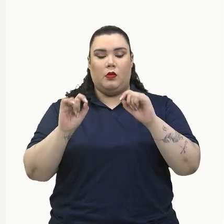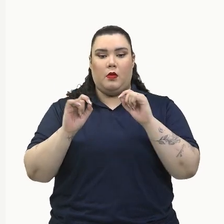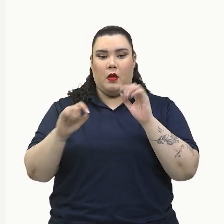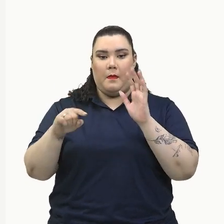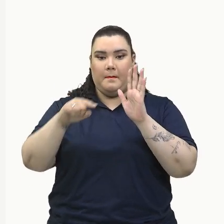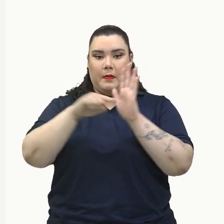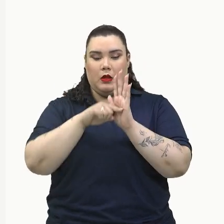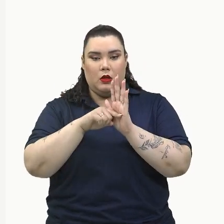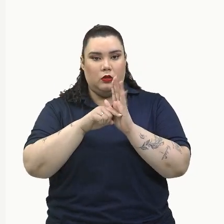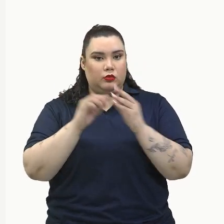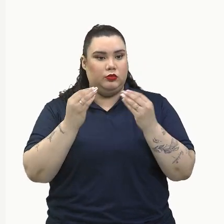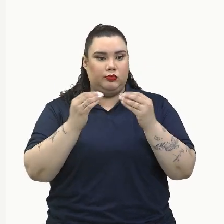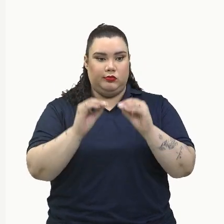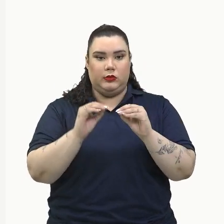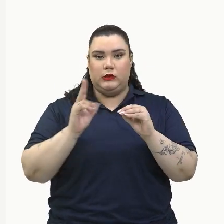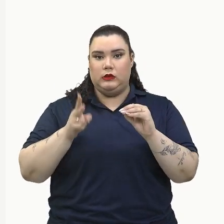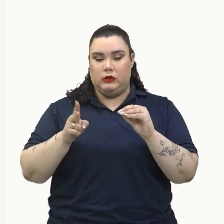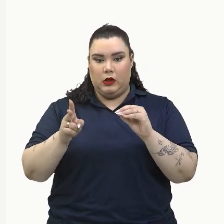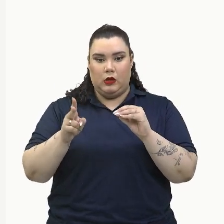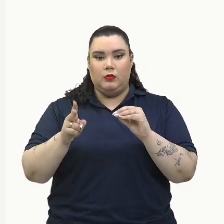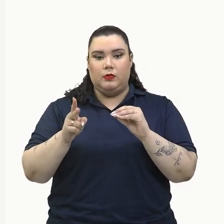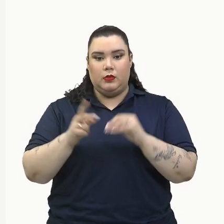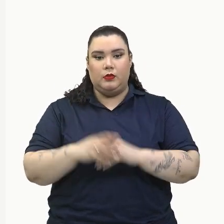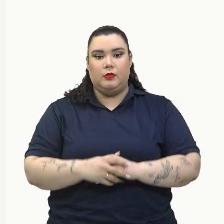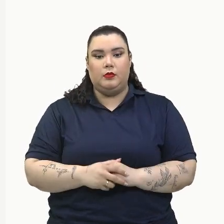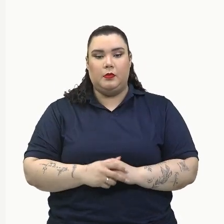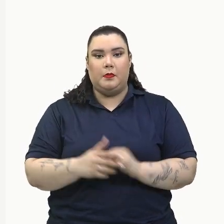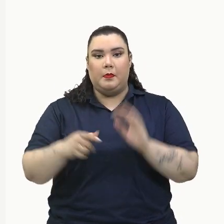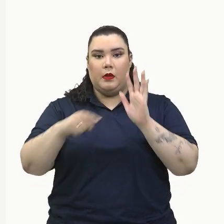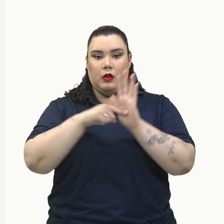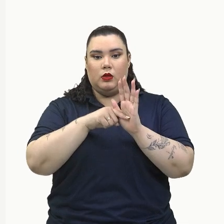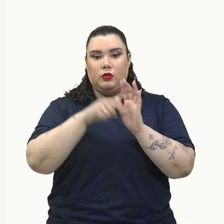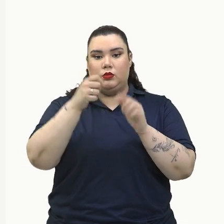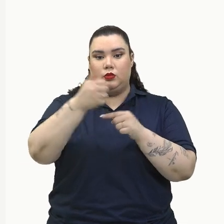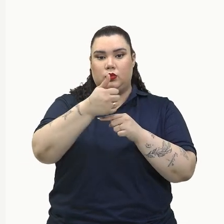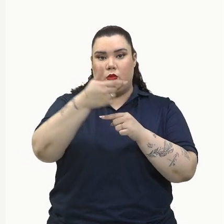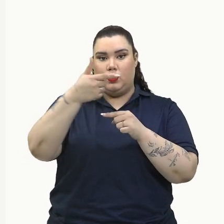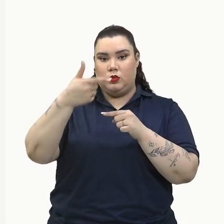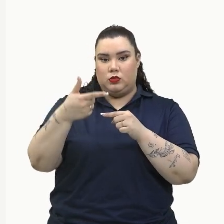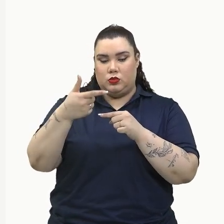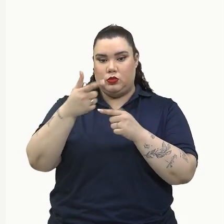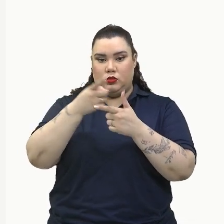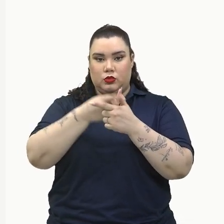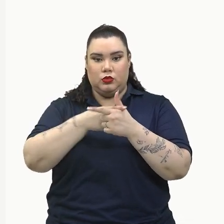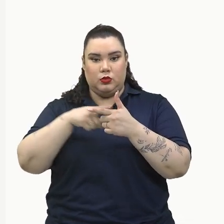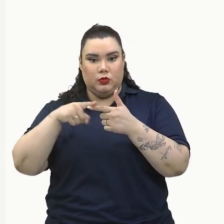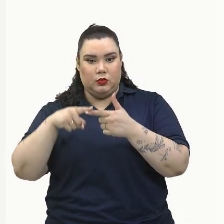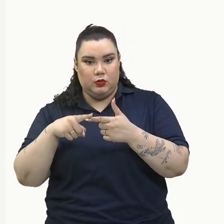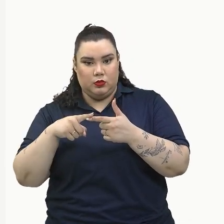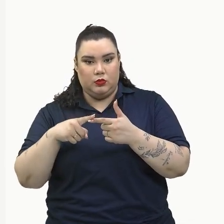né, que sempre vai surgir, faz parte da expressão, B, que é 12, dividido